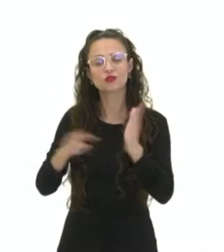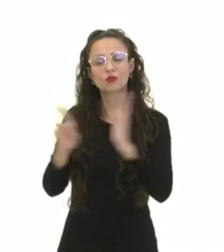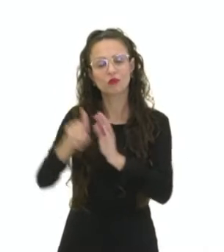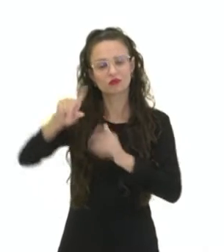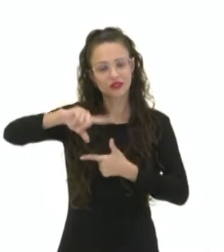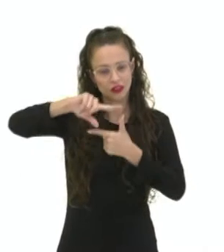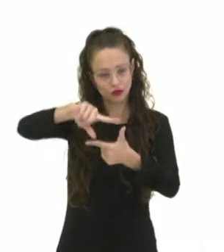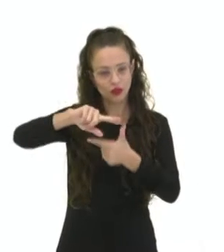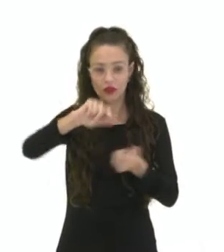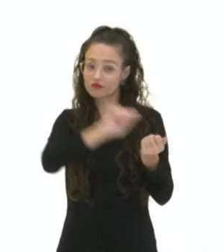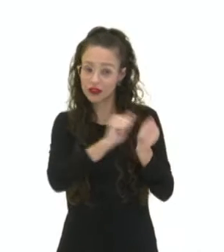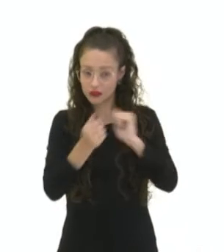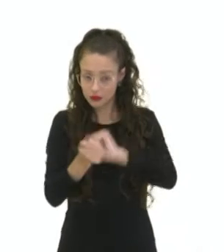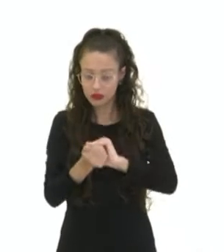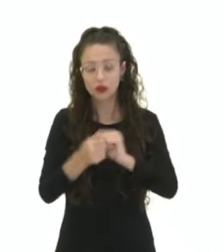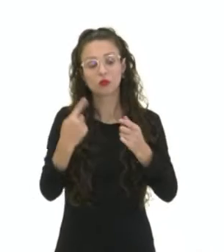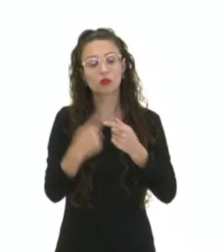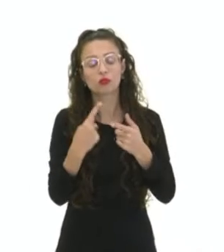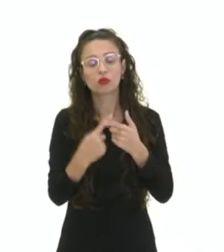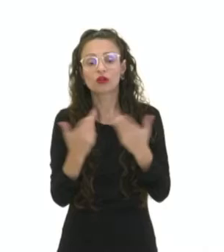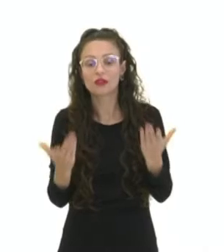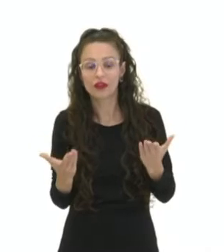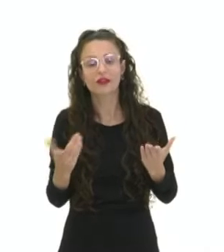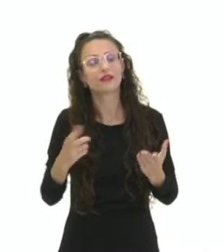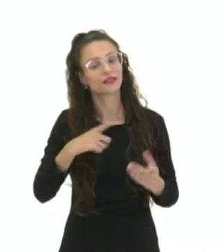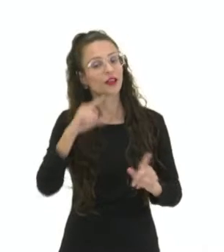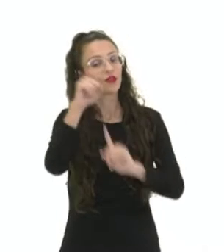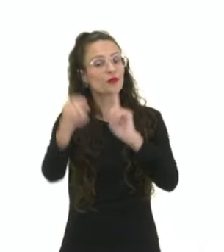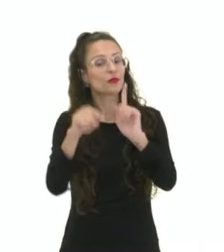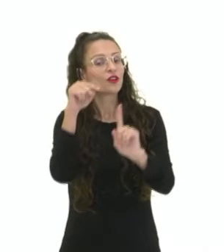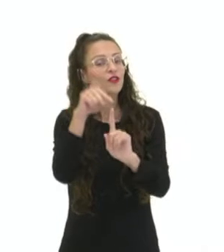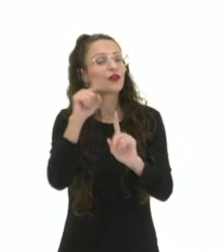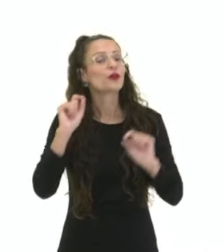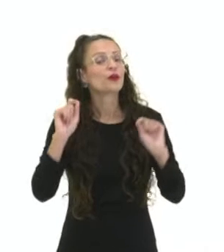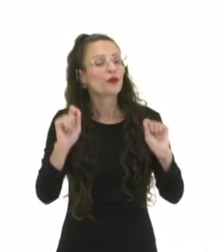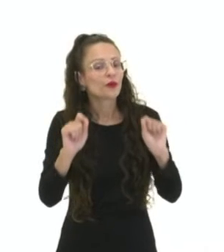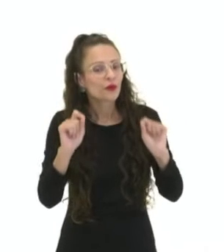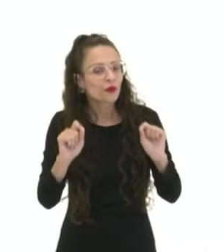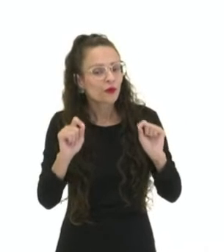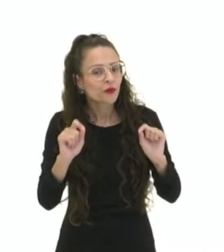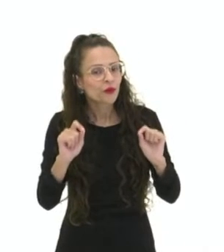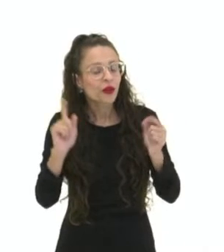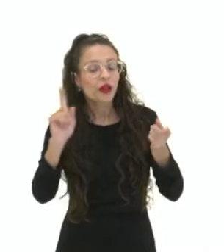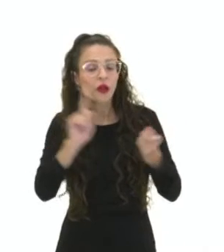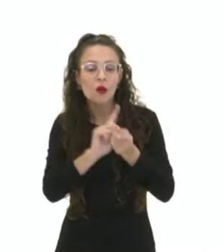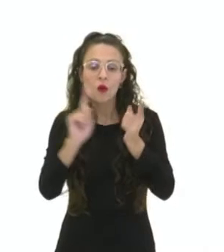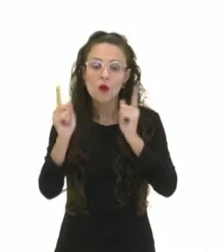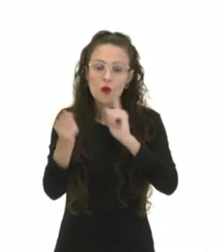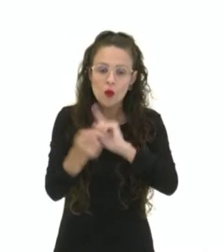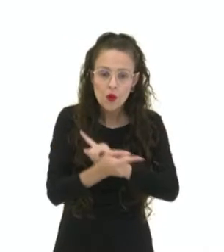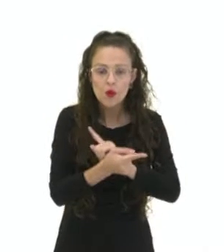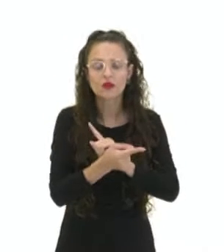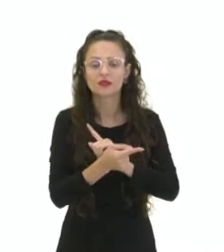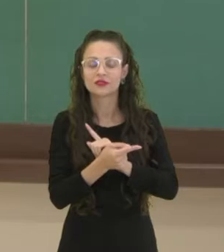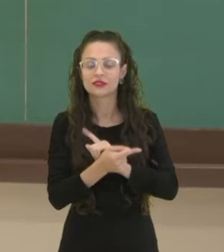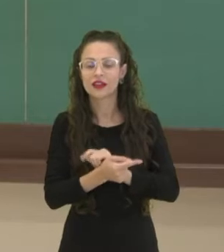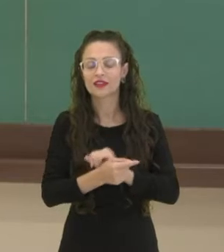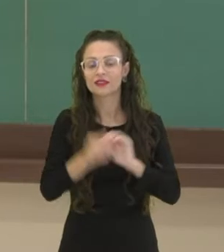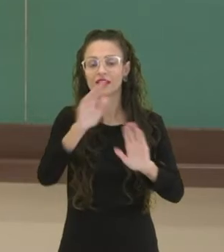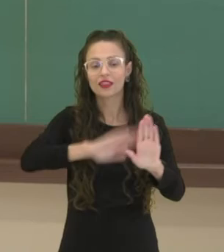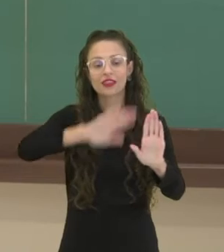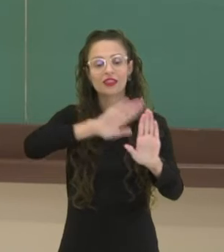quê? Implicitamente, a intenção do quê? De uma subversão, da sátira e